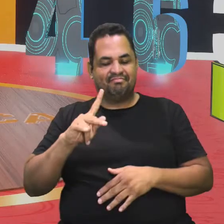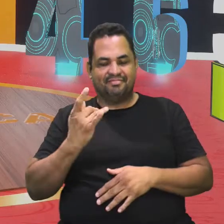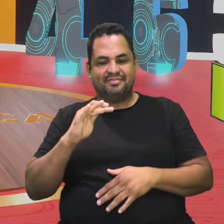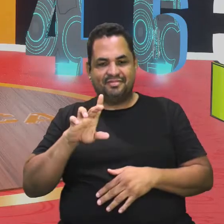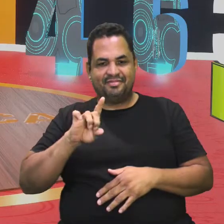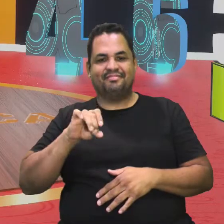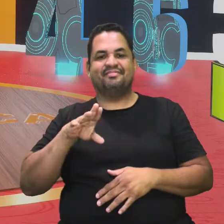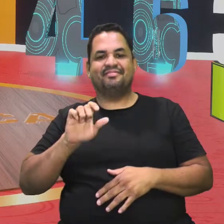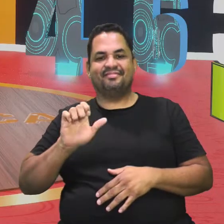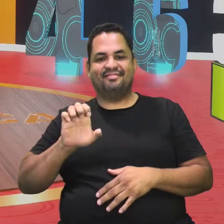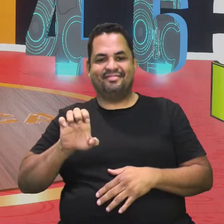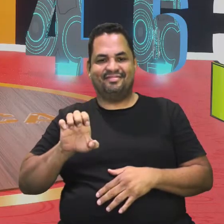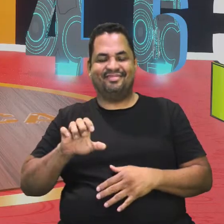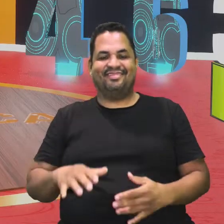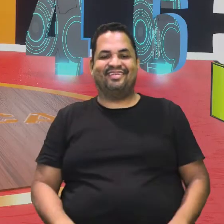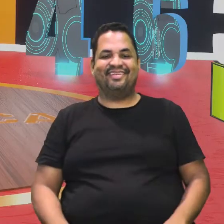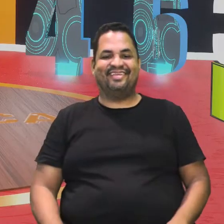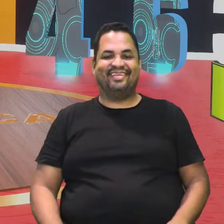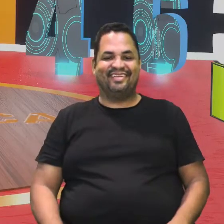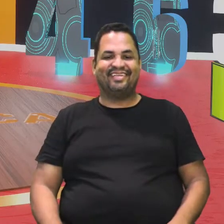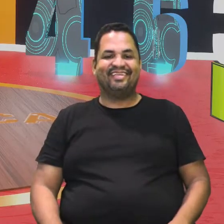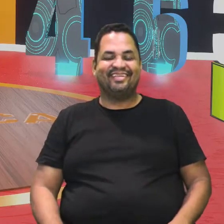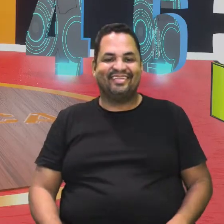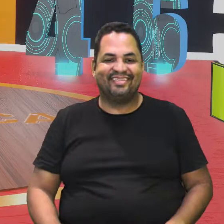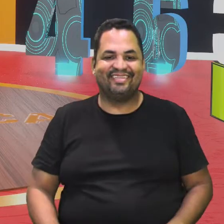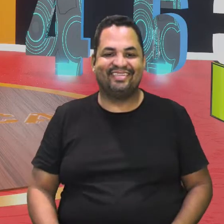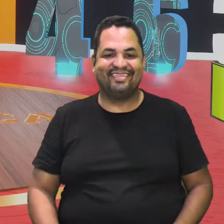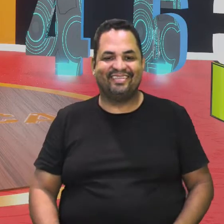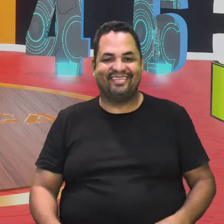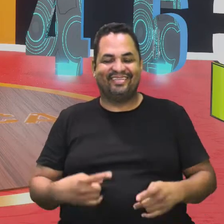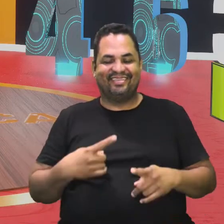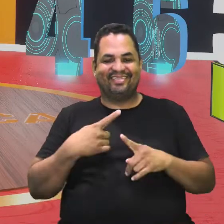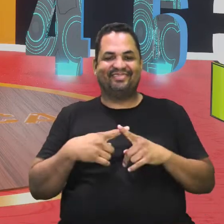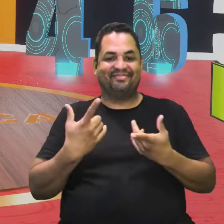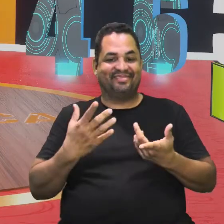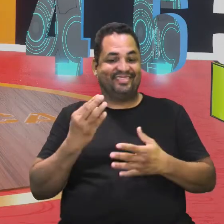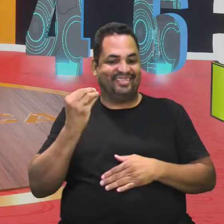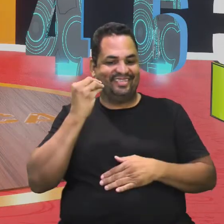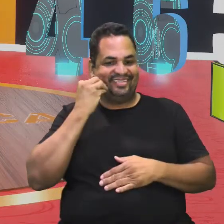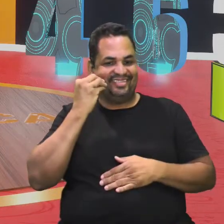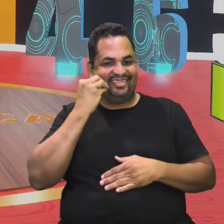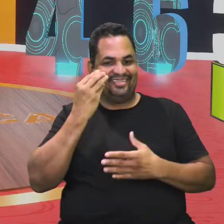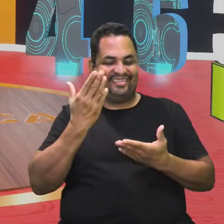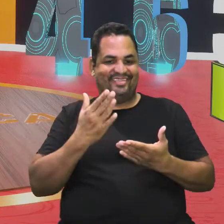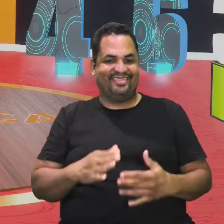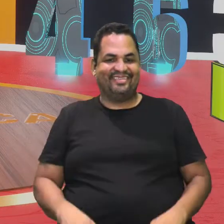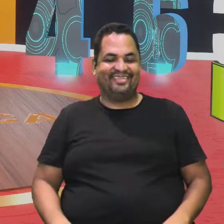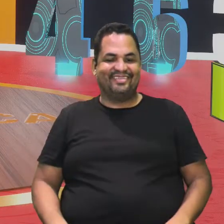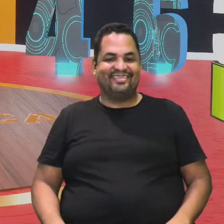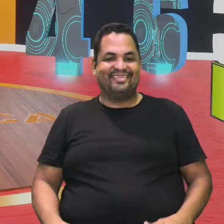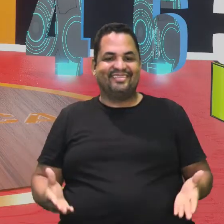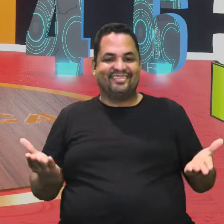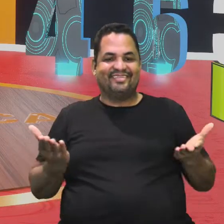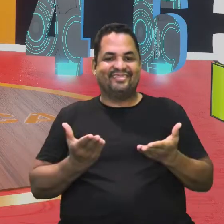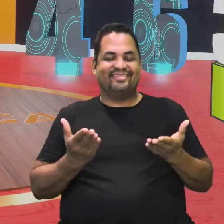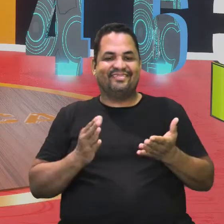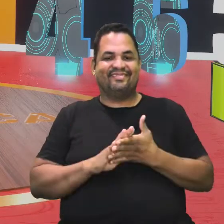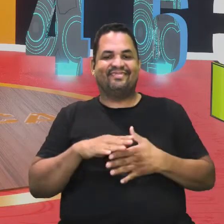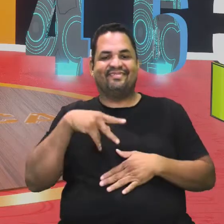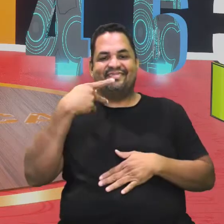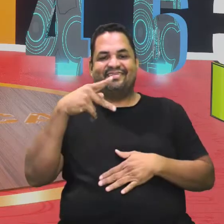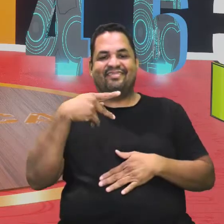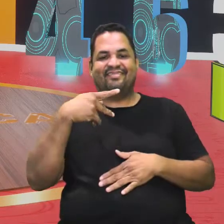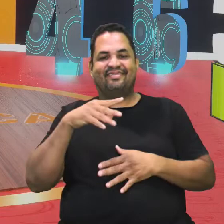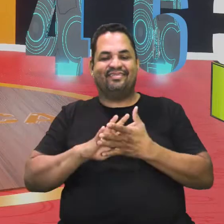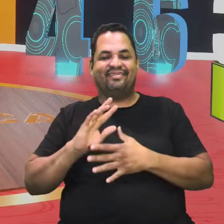né? Isso aí, ó. Eu fico aqui, ó, só tentando, né? Então hoje a gente vai